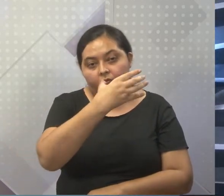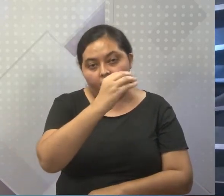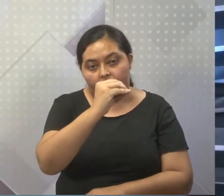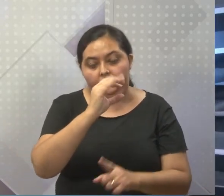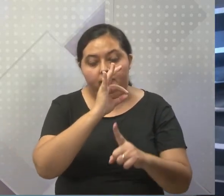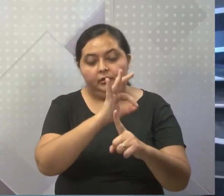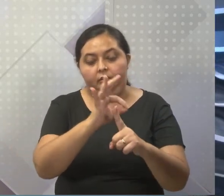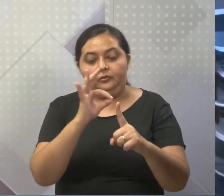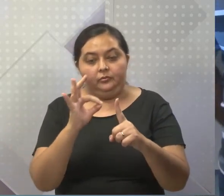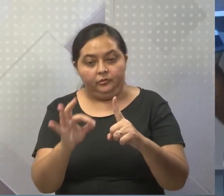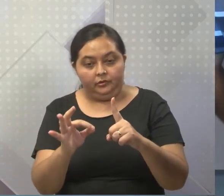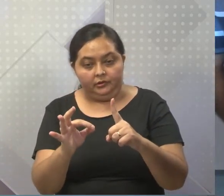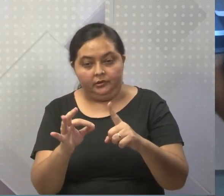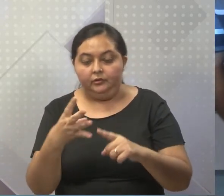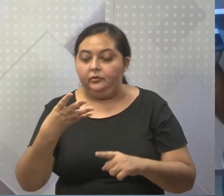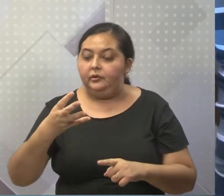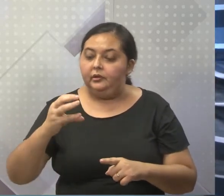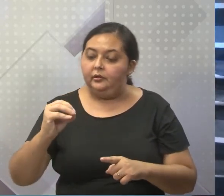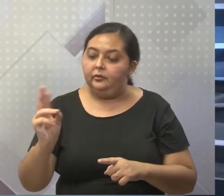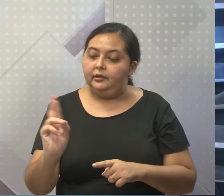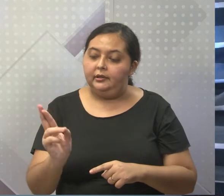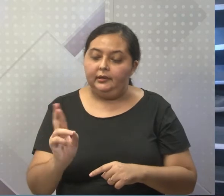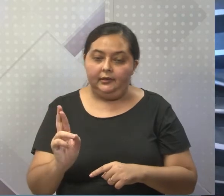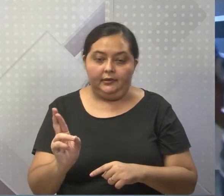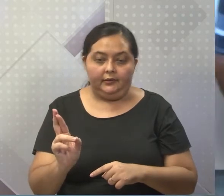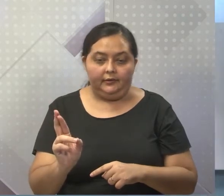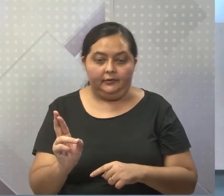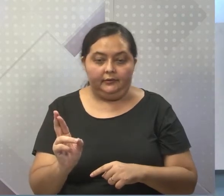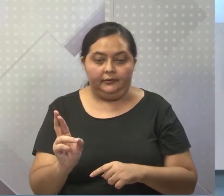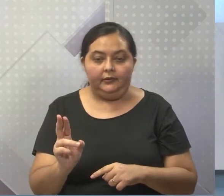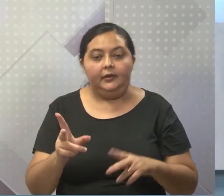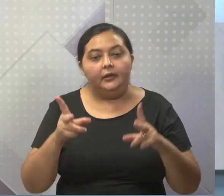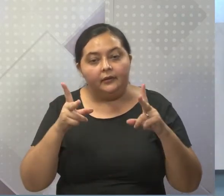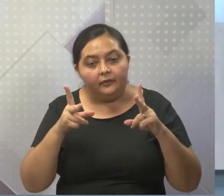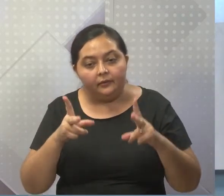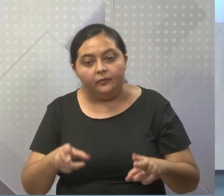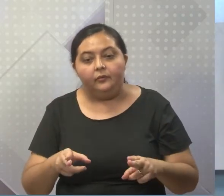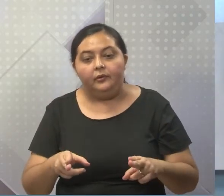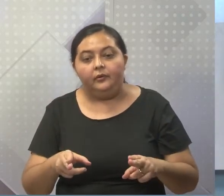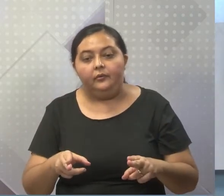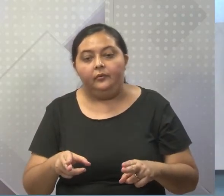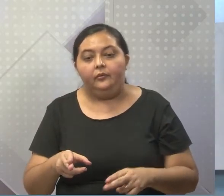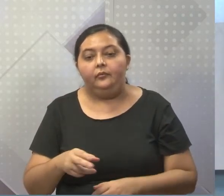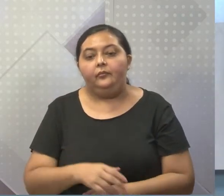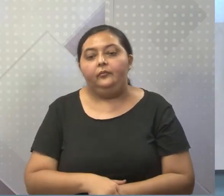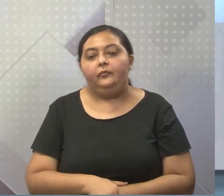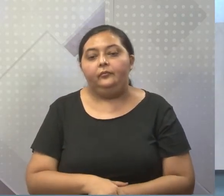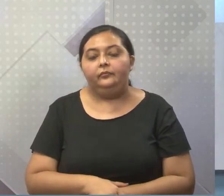20% de R$ 40 é exatamente